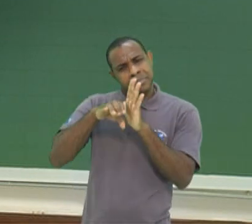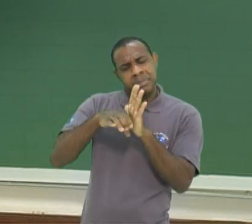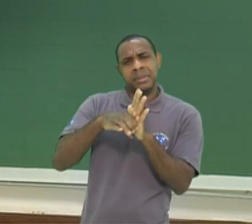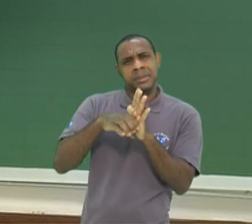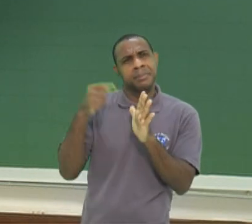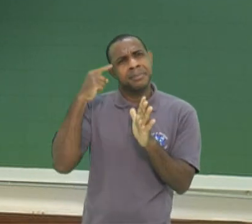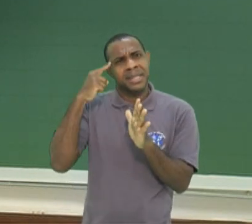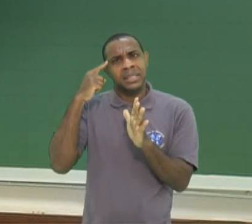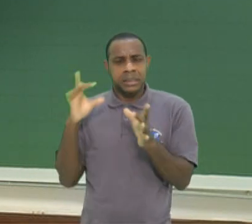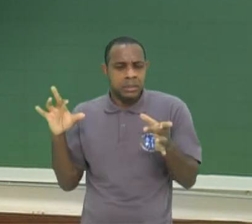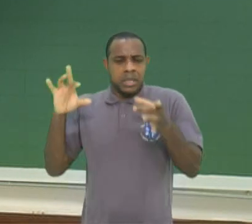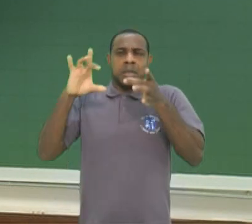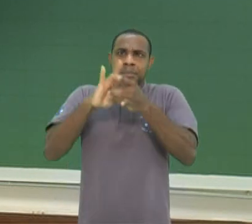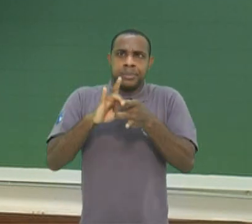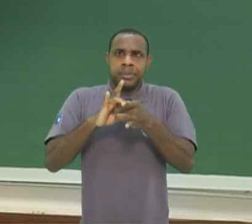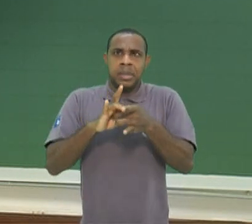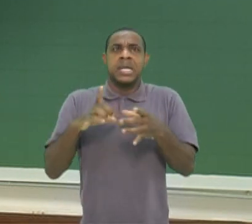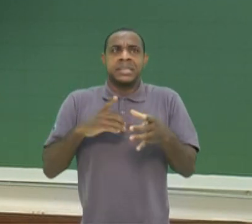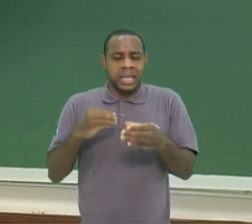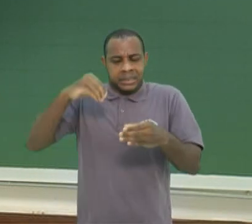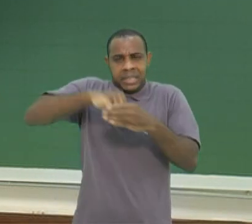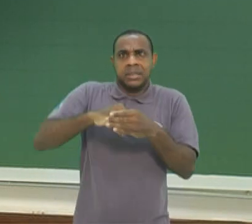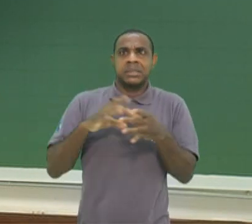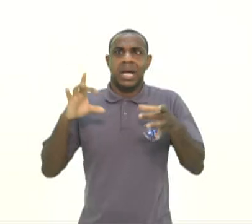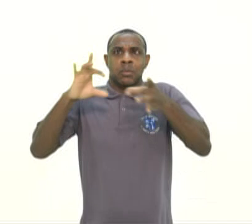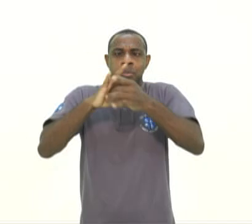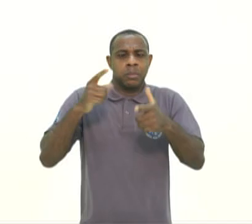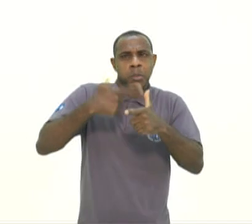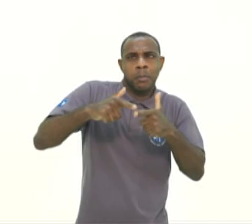é mais adequado à situação que estamos tratando agora.